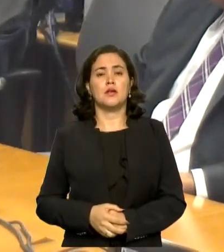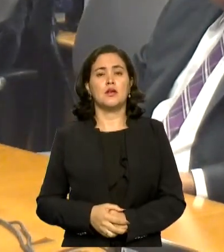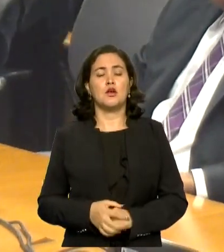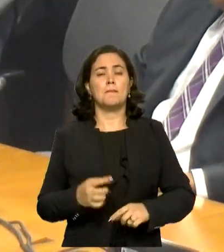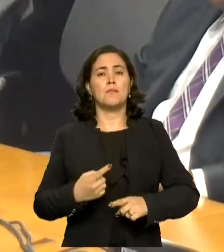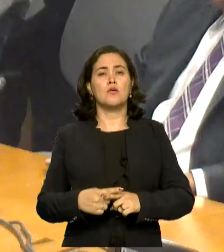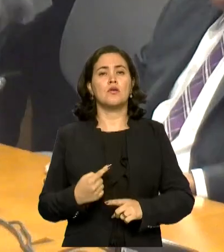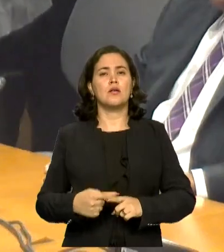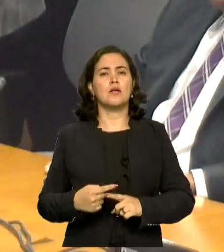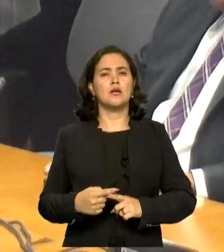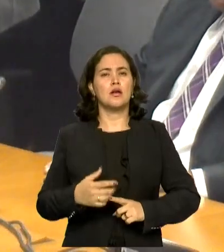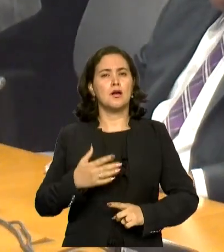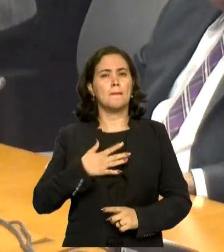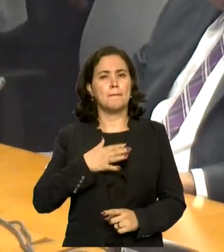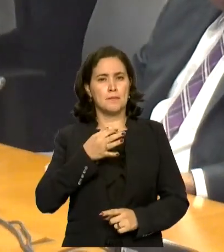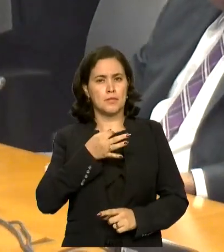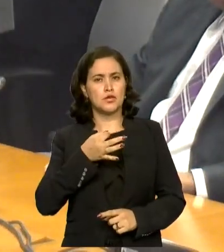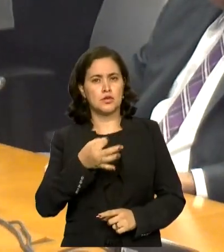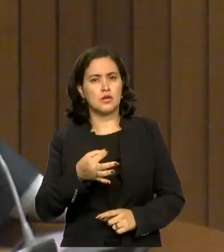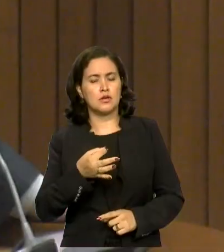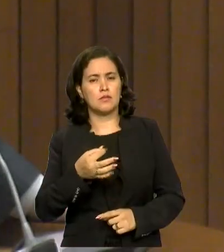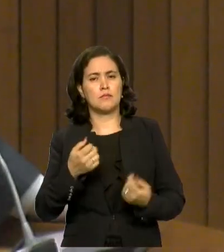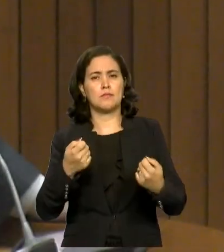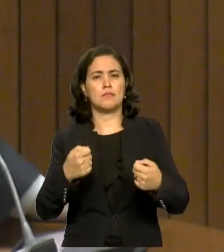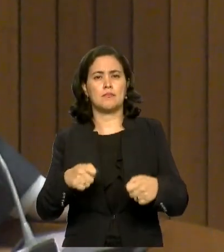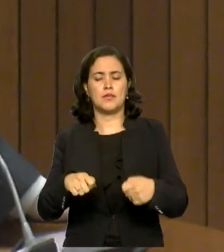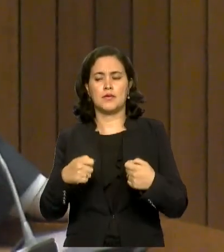necessária uma demarcação do que será meu mandato